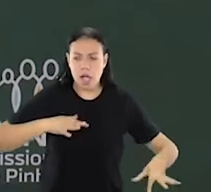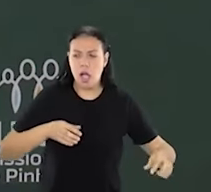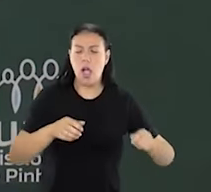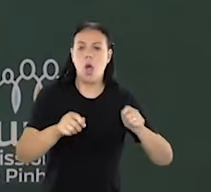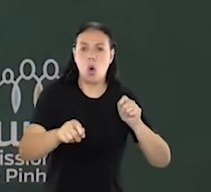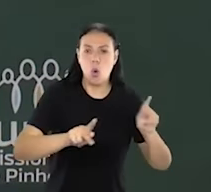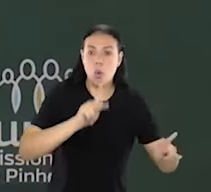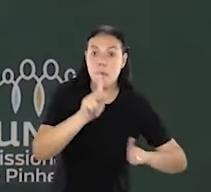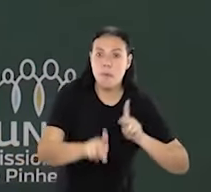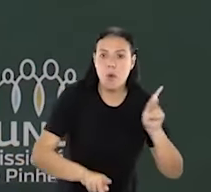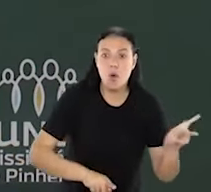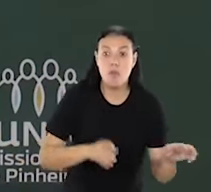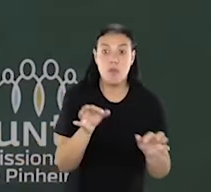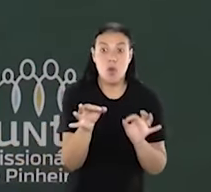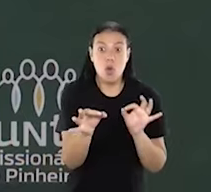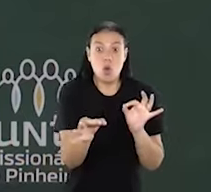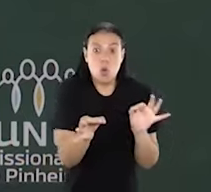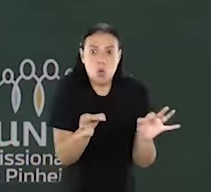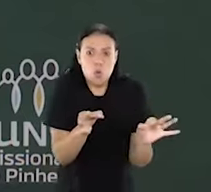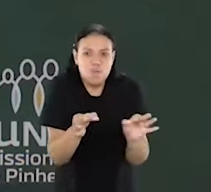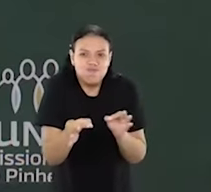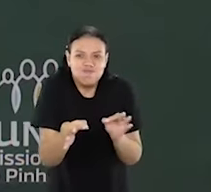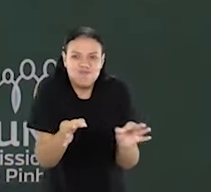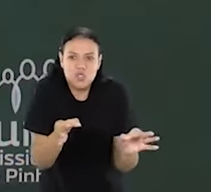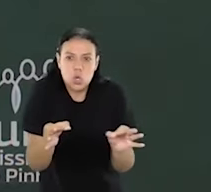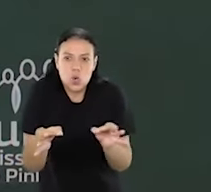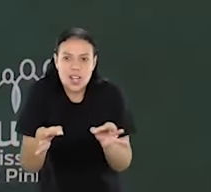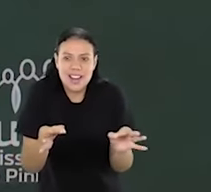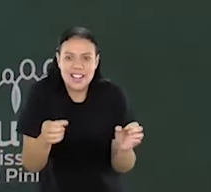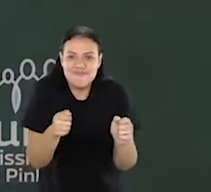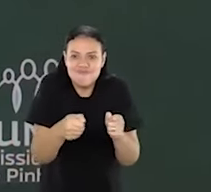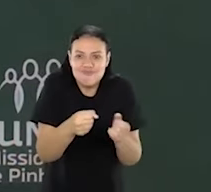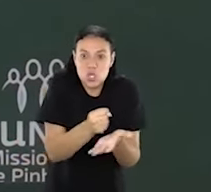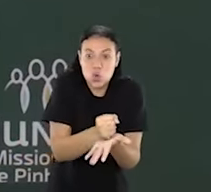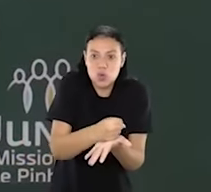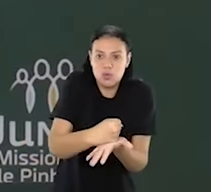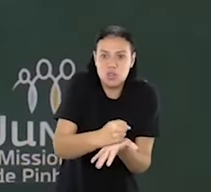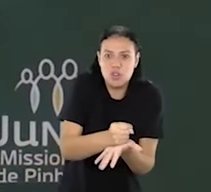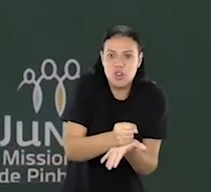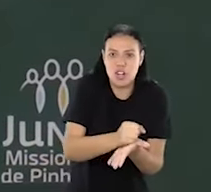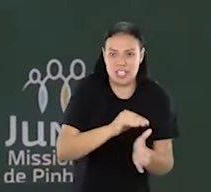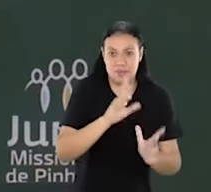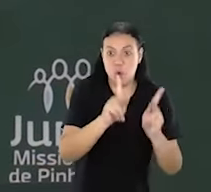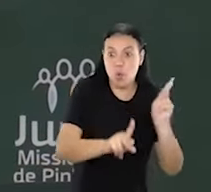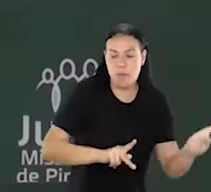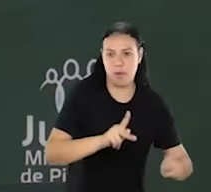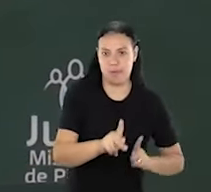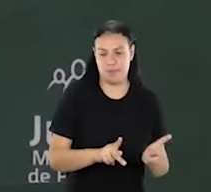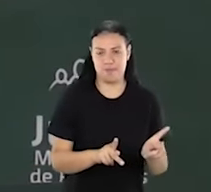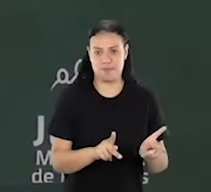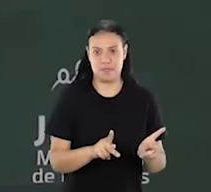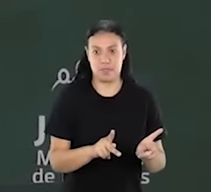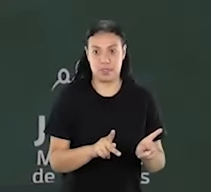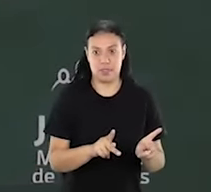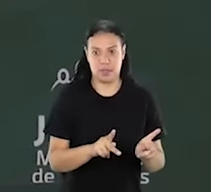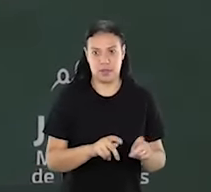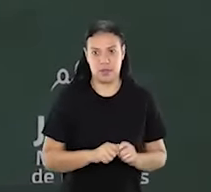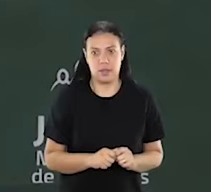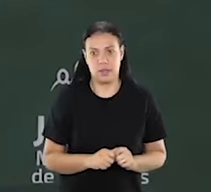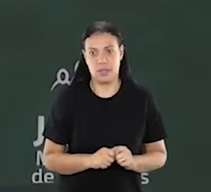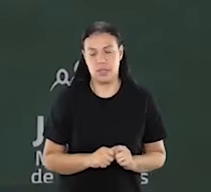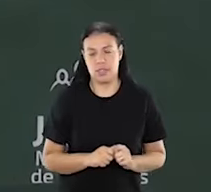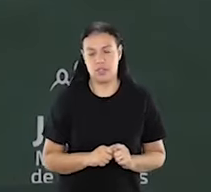o governador romano, cuja sede ficava em Cesareia Marítima, mudar-se para Jerusalém com todo o